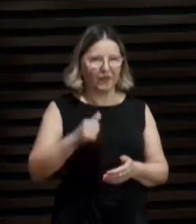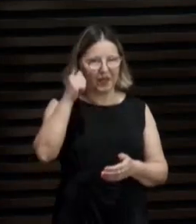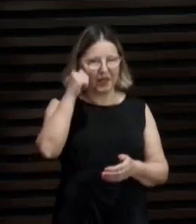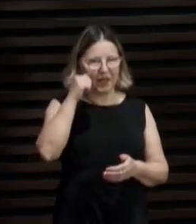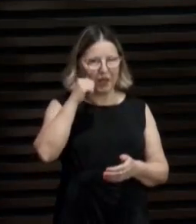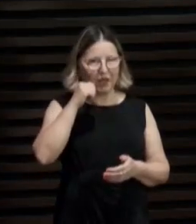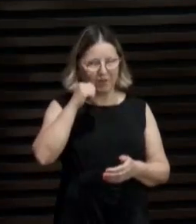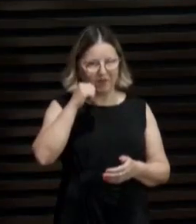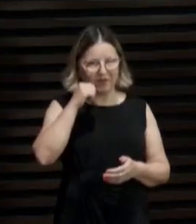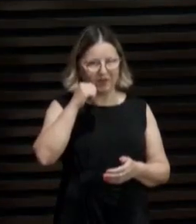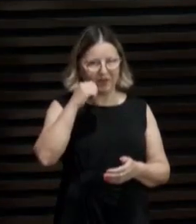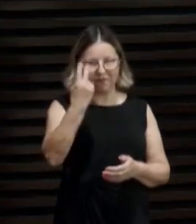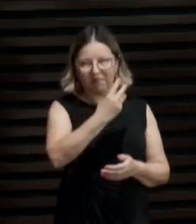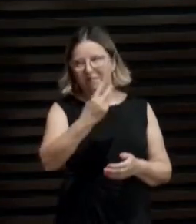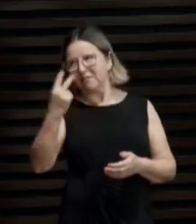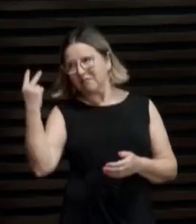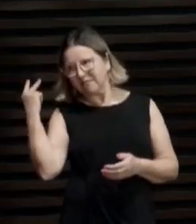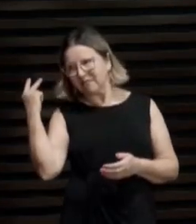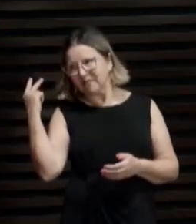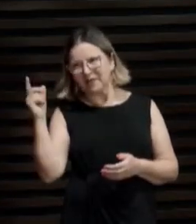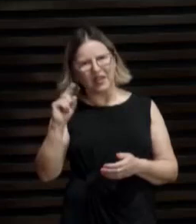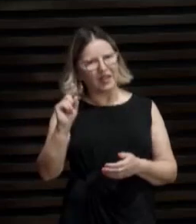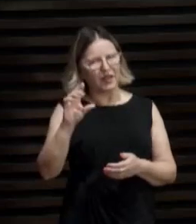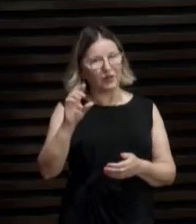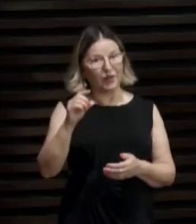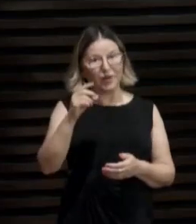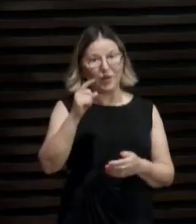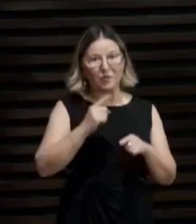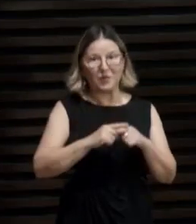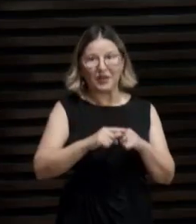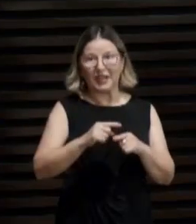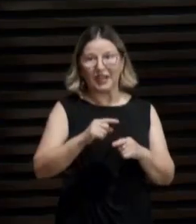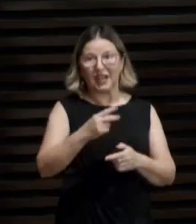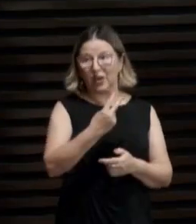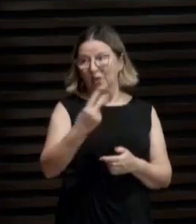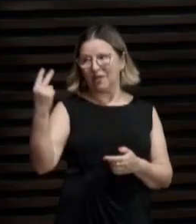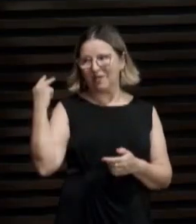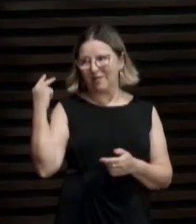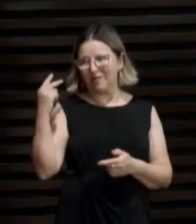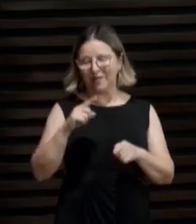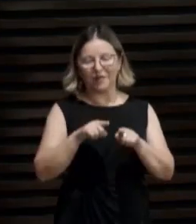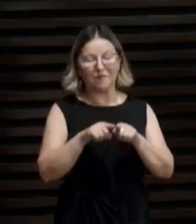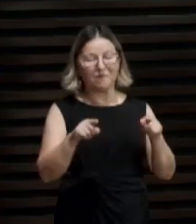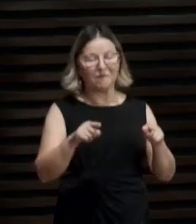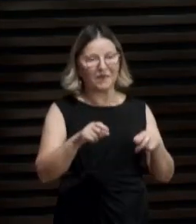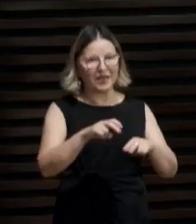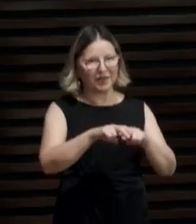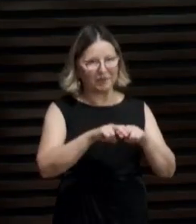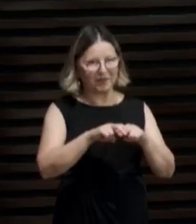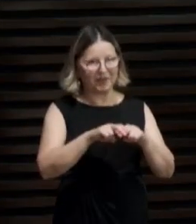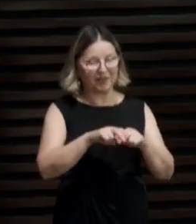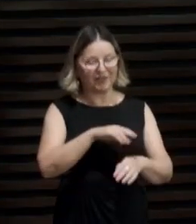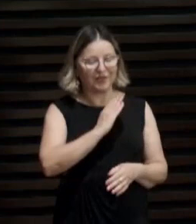de, puxa, estou deixando isso aqui. Isso se tornou uma afeição da sua alma. E ela desejou aquilo. E